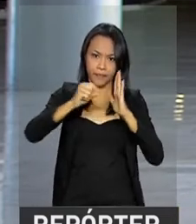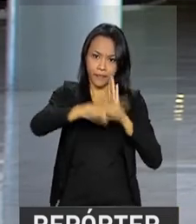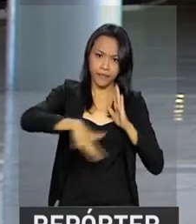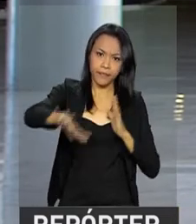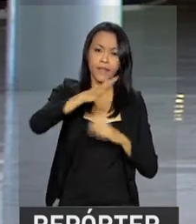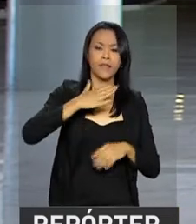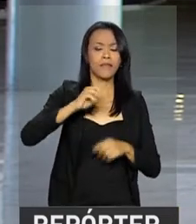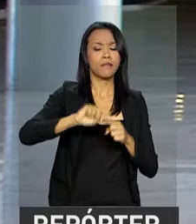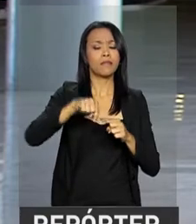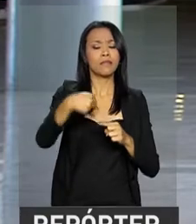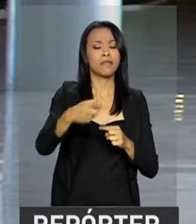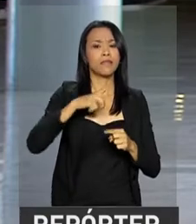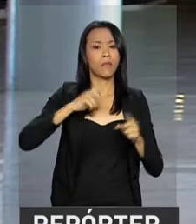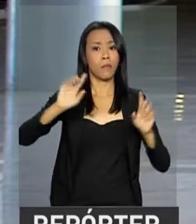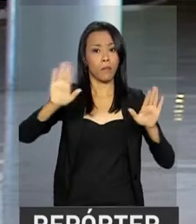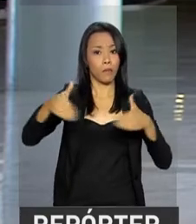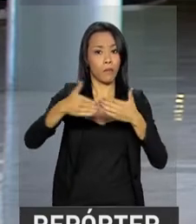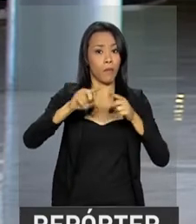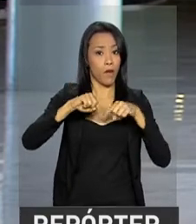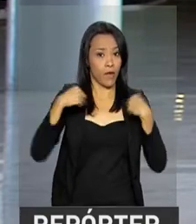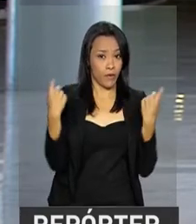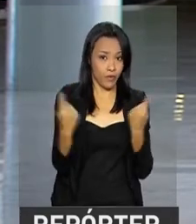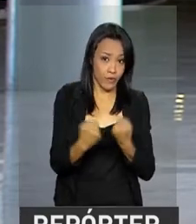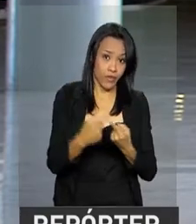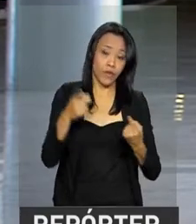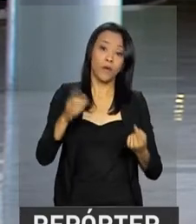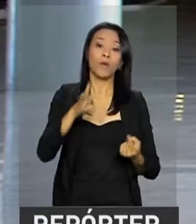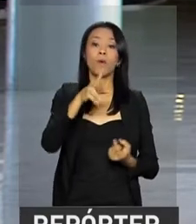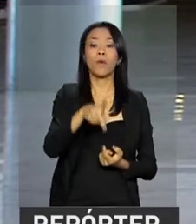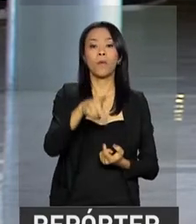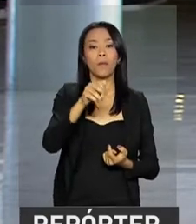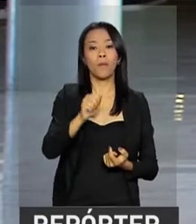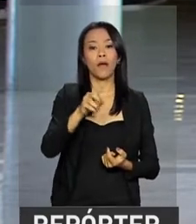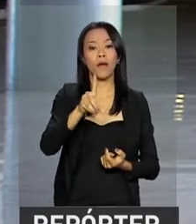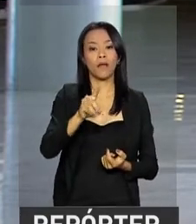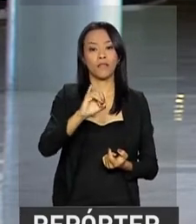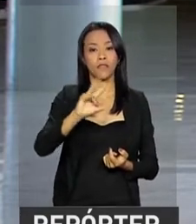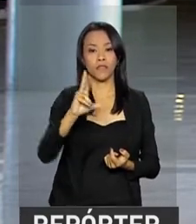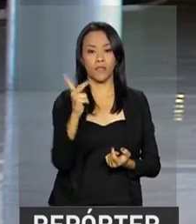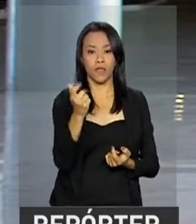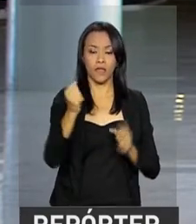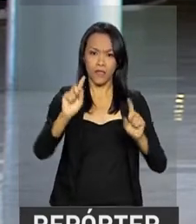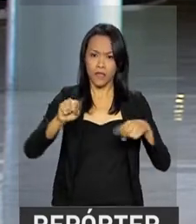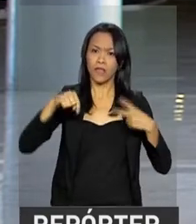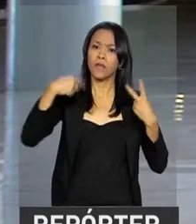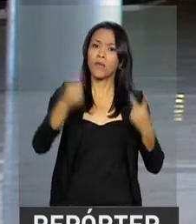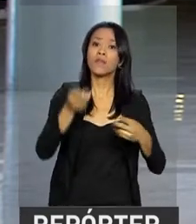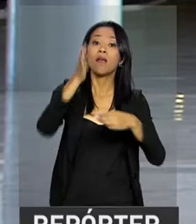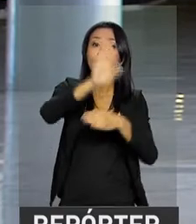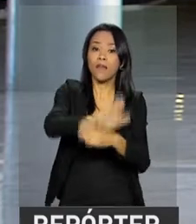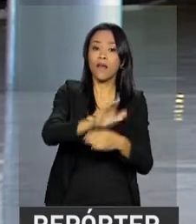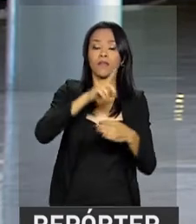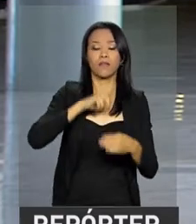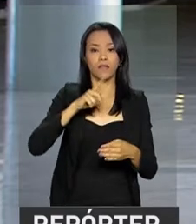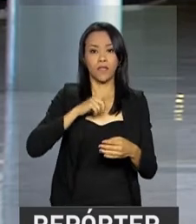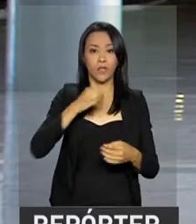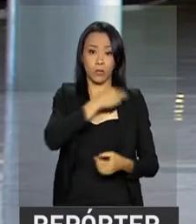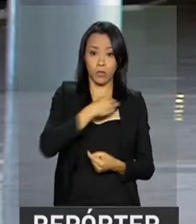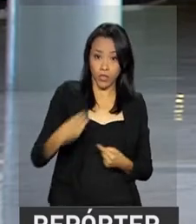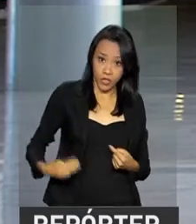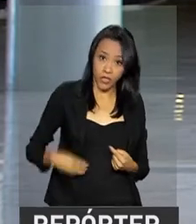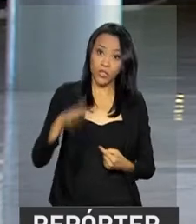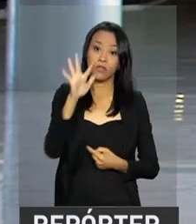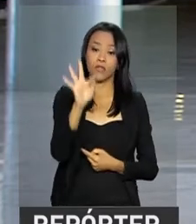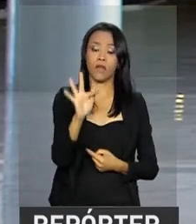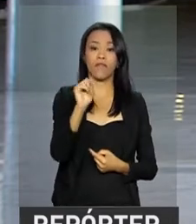o ministro-chefe da Casa Civil, Eliseu Padilha. No início da tarde, Temer despacha com os ministros da Fazenda,